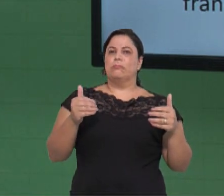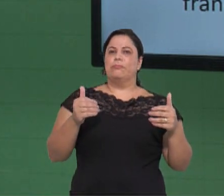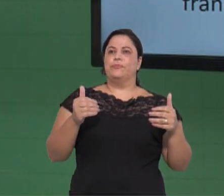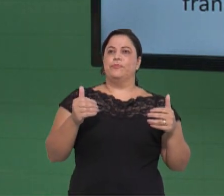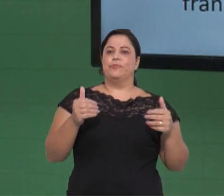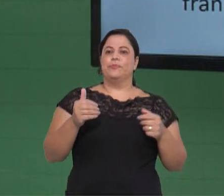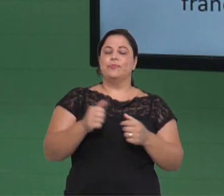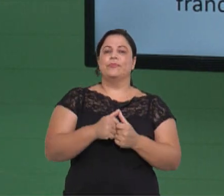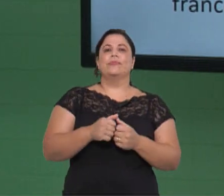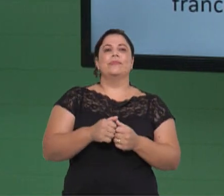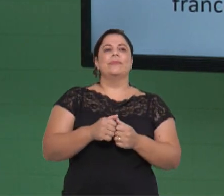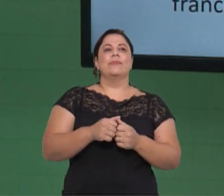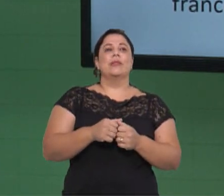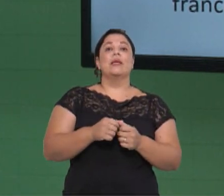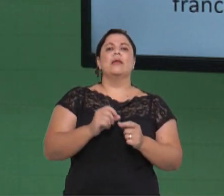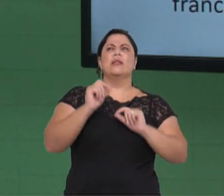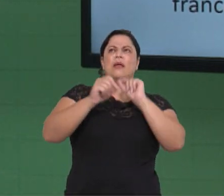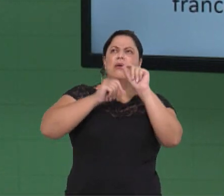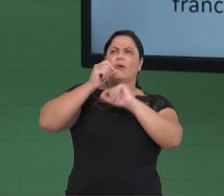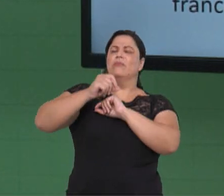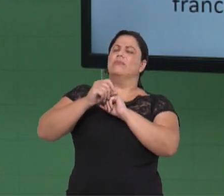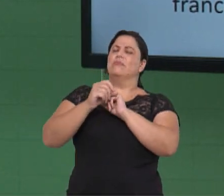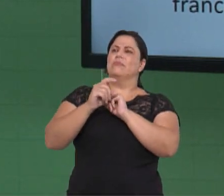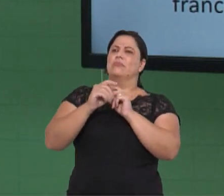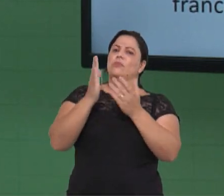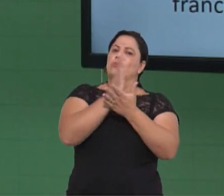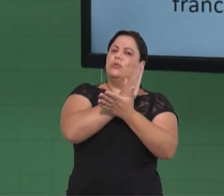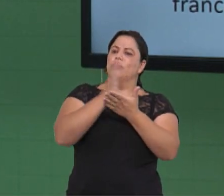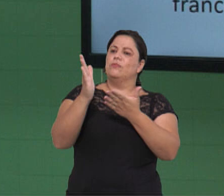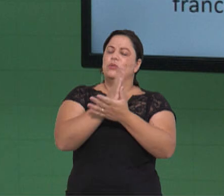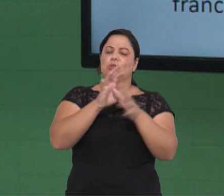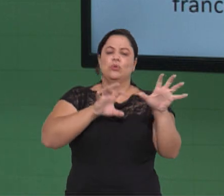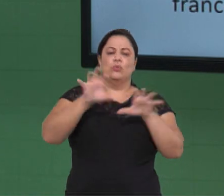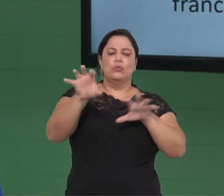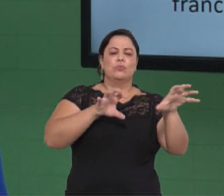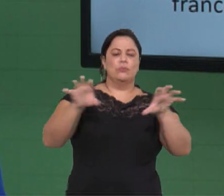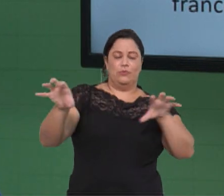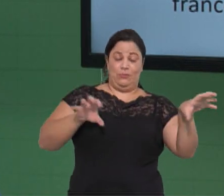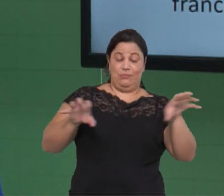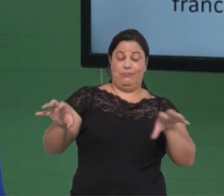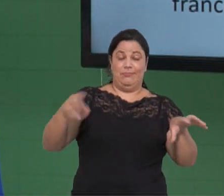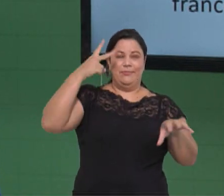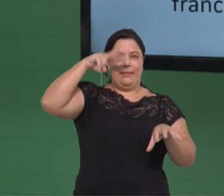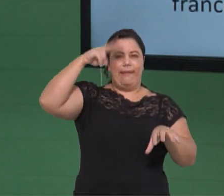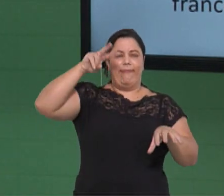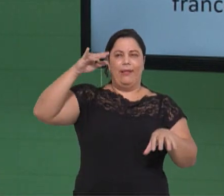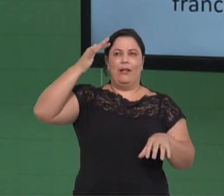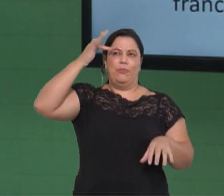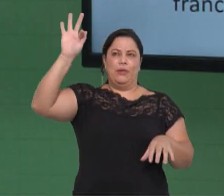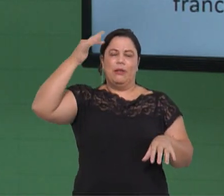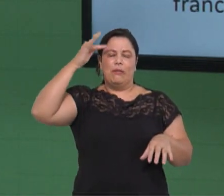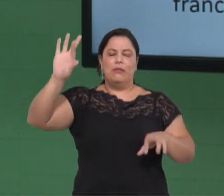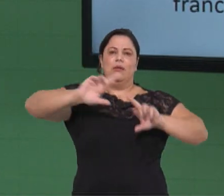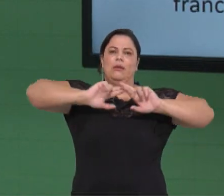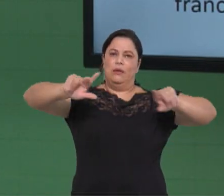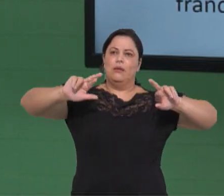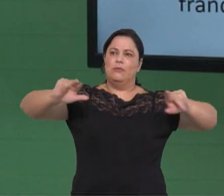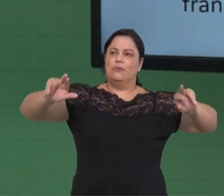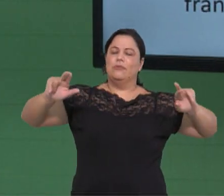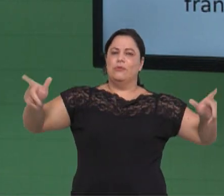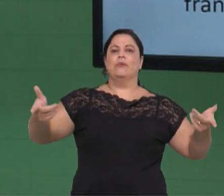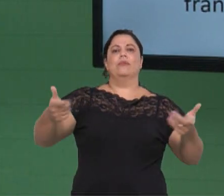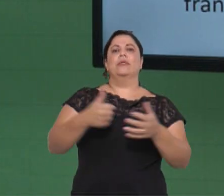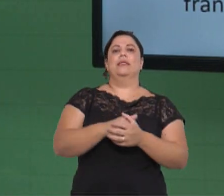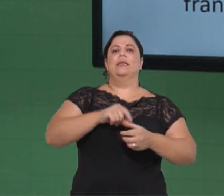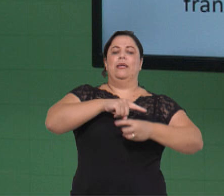criar a divisão dos poderes. Lembra do Montesquieu, o iluminista, que havia pregado a teoria dos 3 poderes, executivo, legislativo e